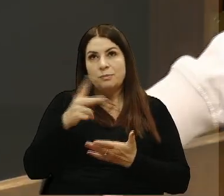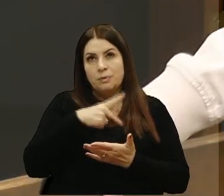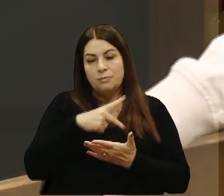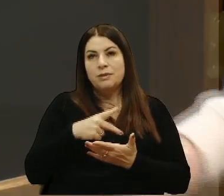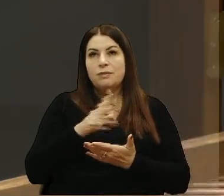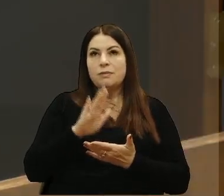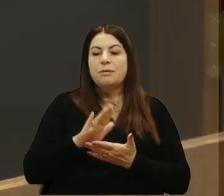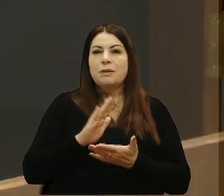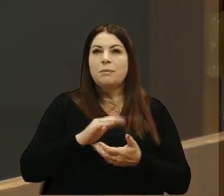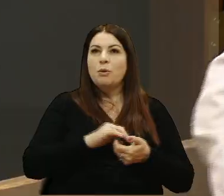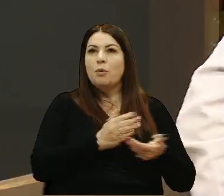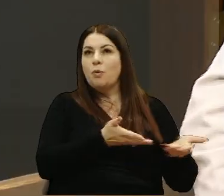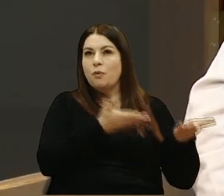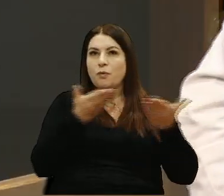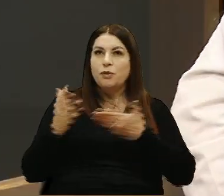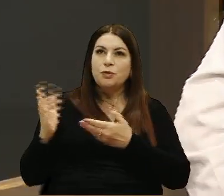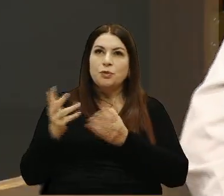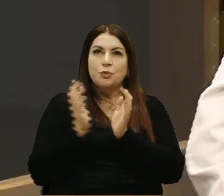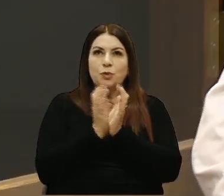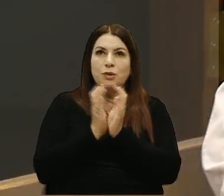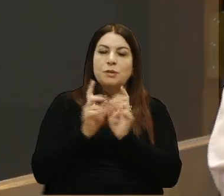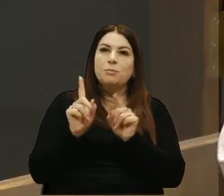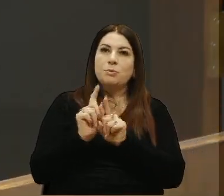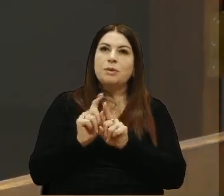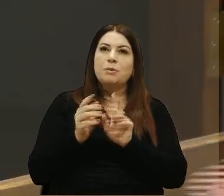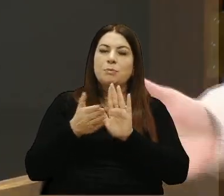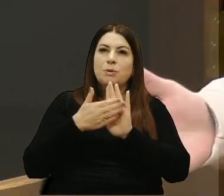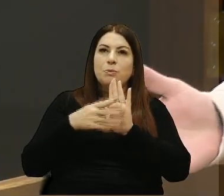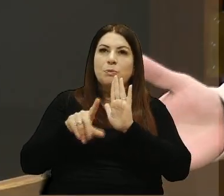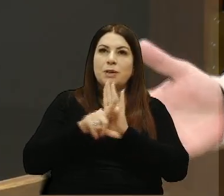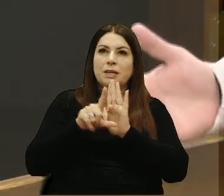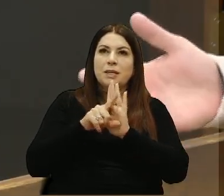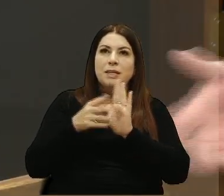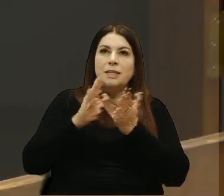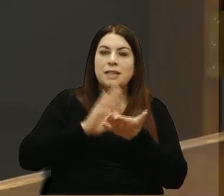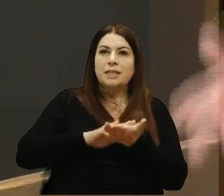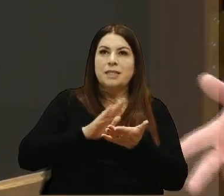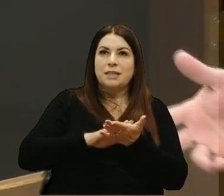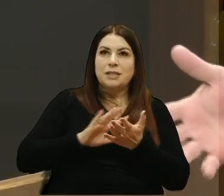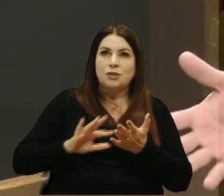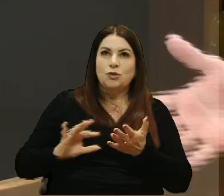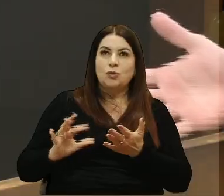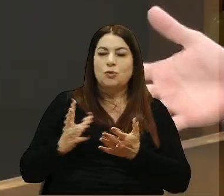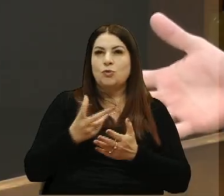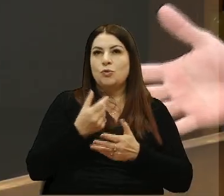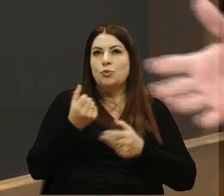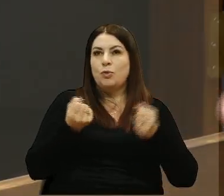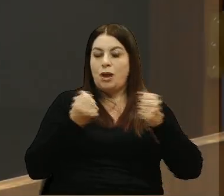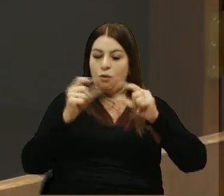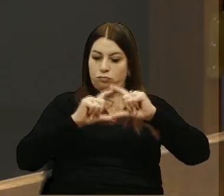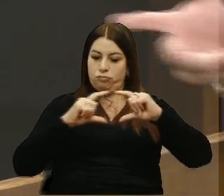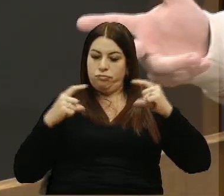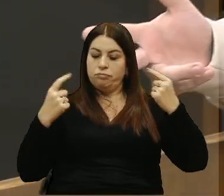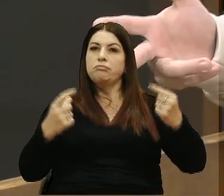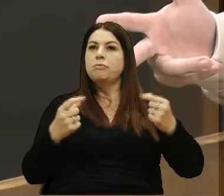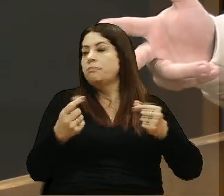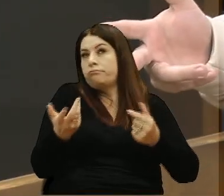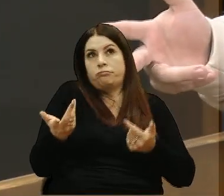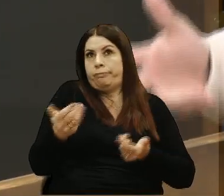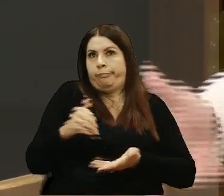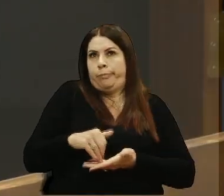fica esse meu convite aos demais colegas para que nós possamos propor uma lei que exija a plotagem da integralidade dos veículos oficiais do município, que é o